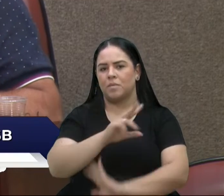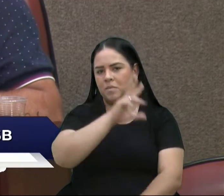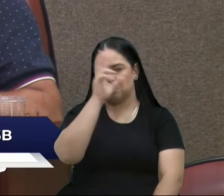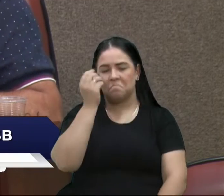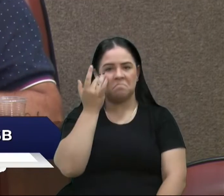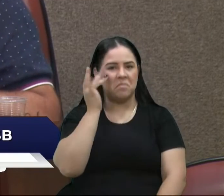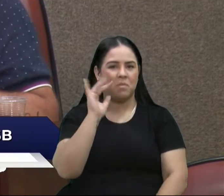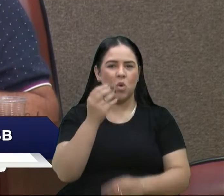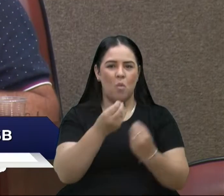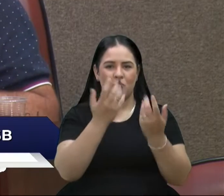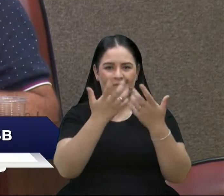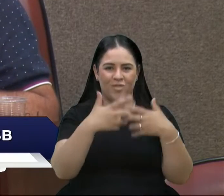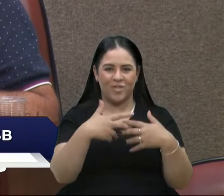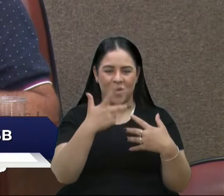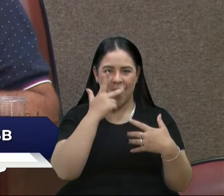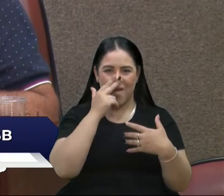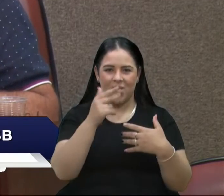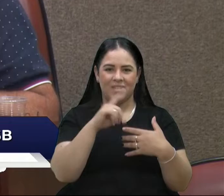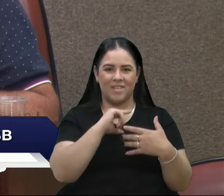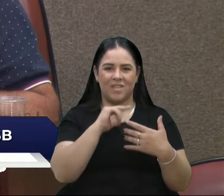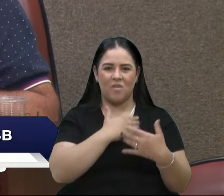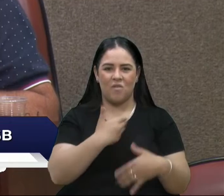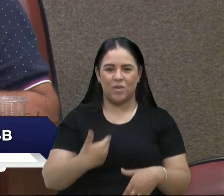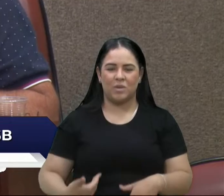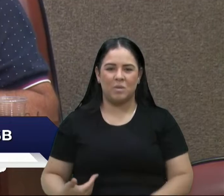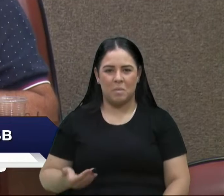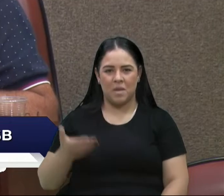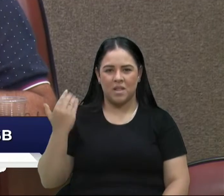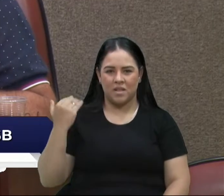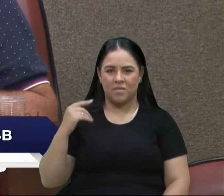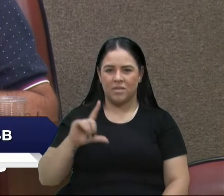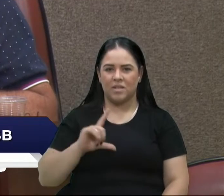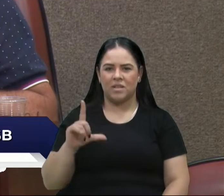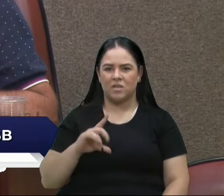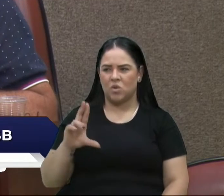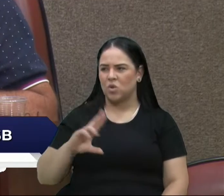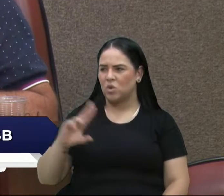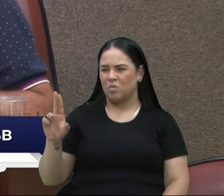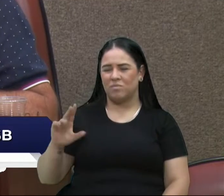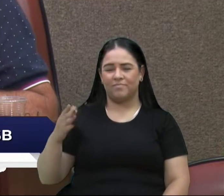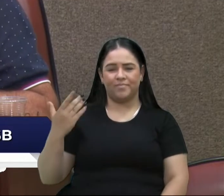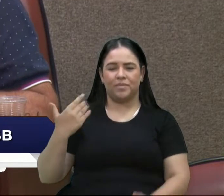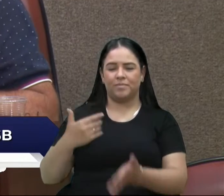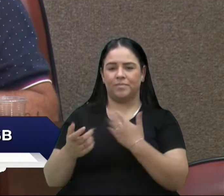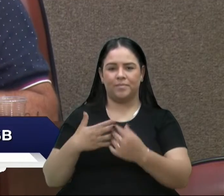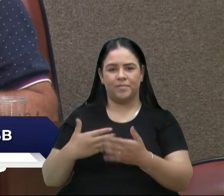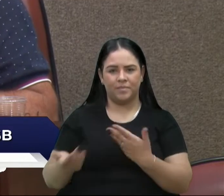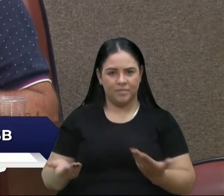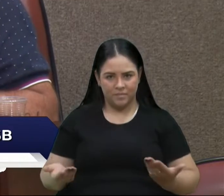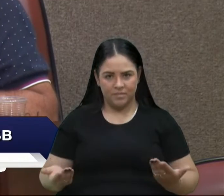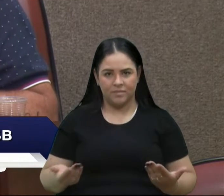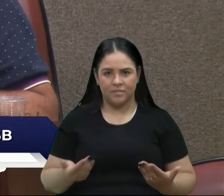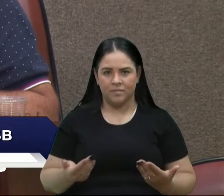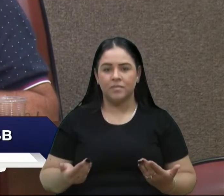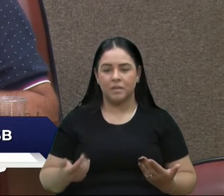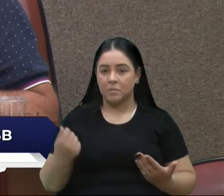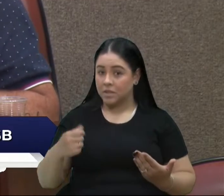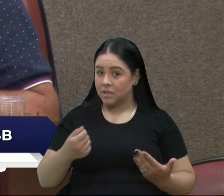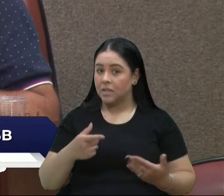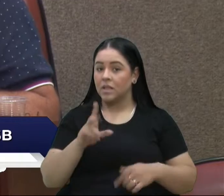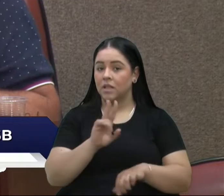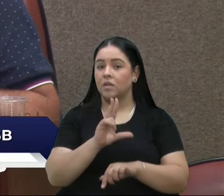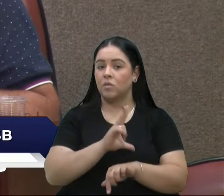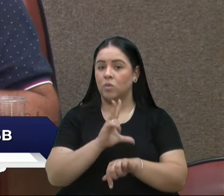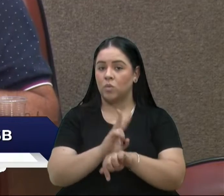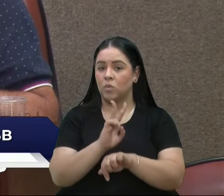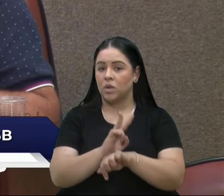funciona, como nos outros governos teve com outro nome que não interessa, a secretaria tem que se debruçar em cima disso. Não sei